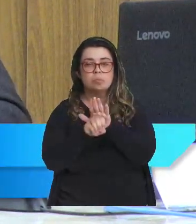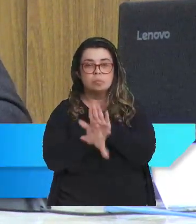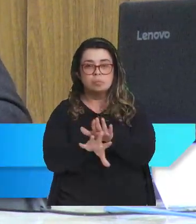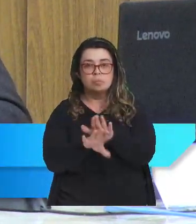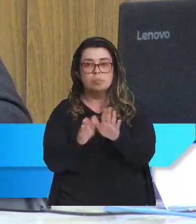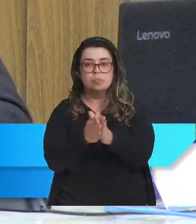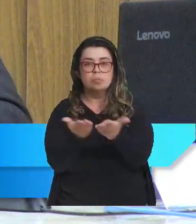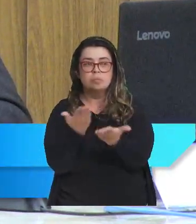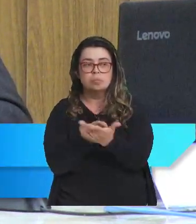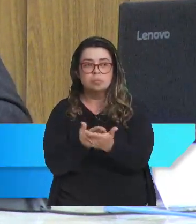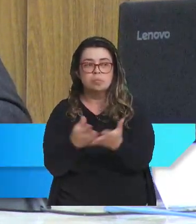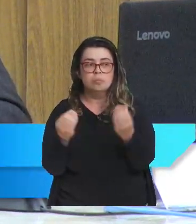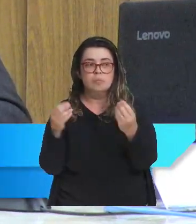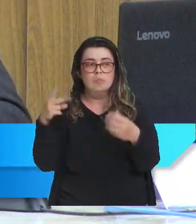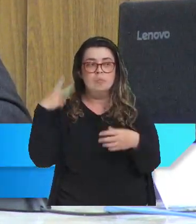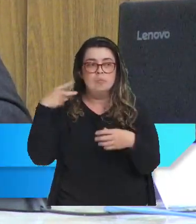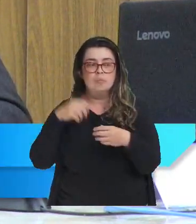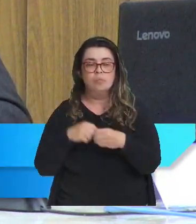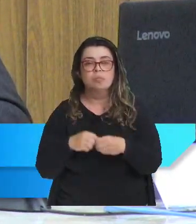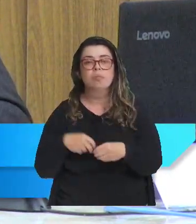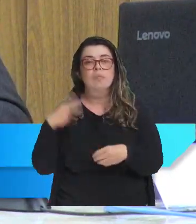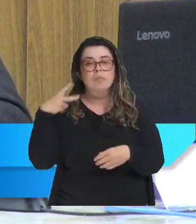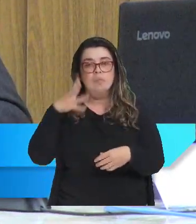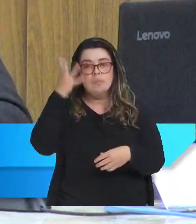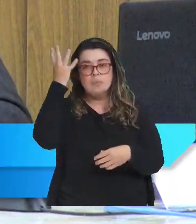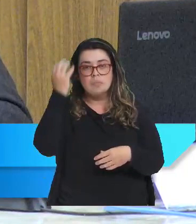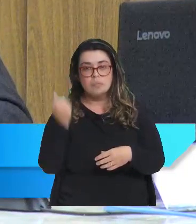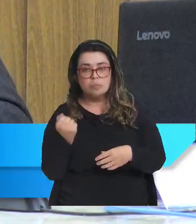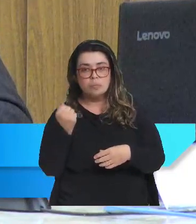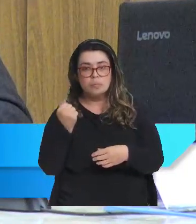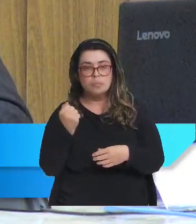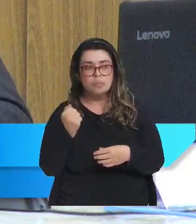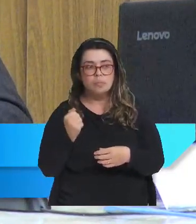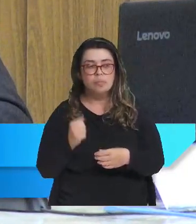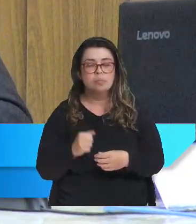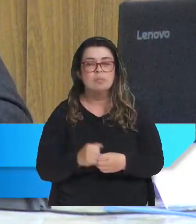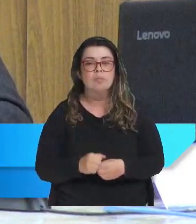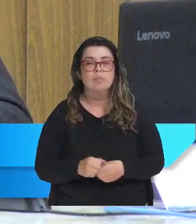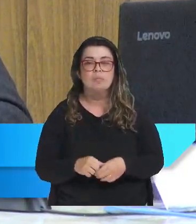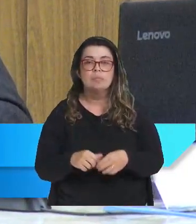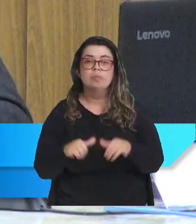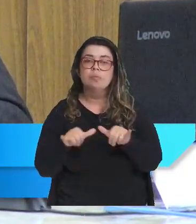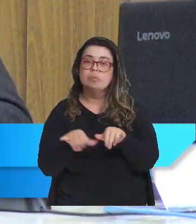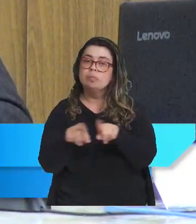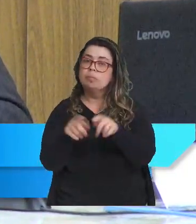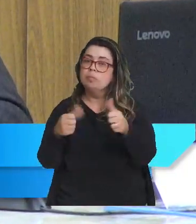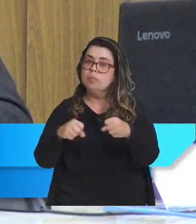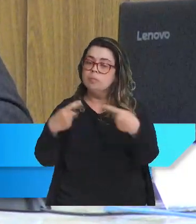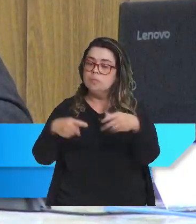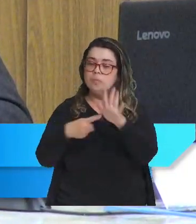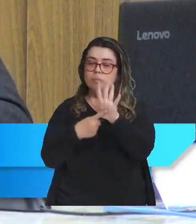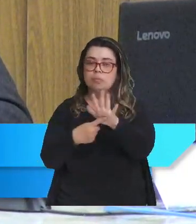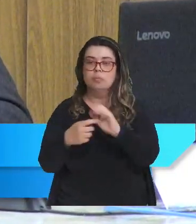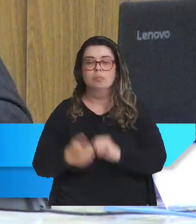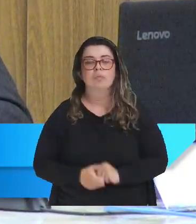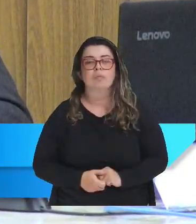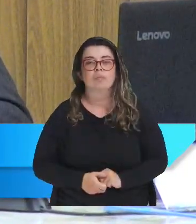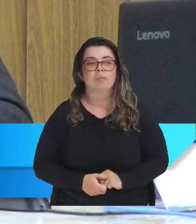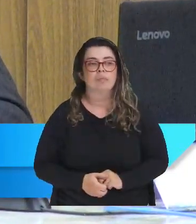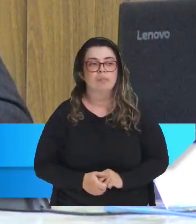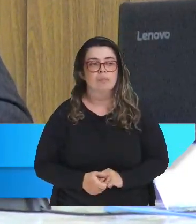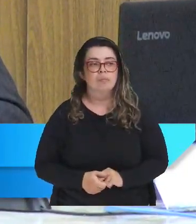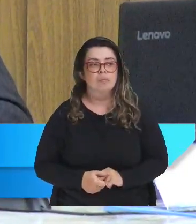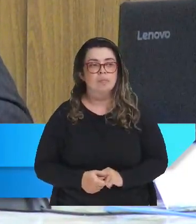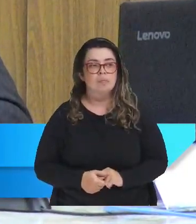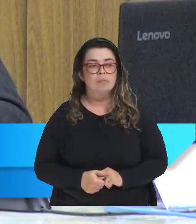vereadores. Os vereadores forem favoráveis à aprovação permanece como estão, os contrários que manifestem.